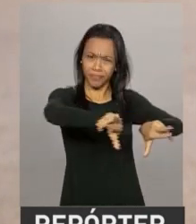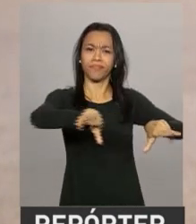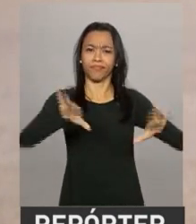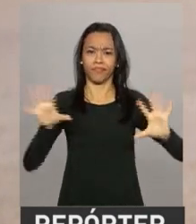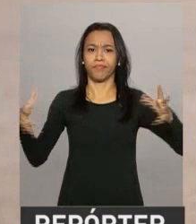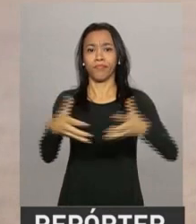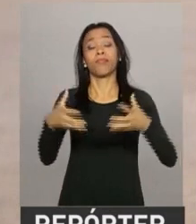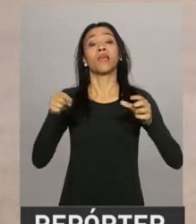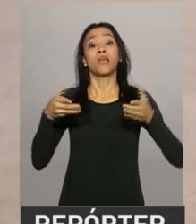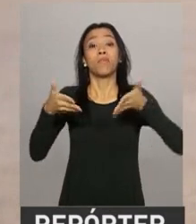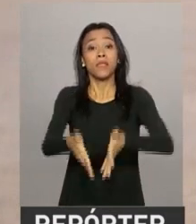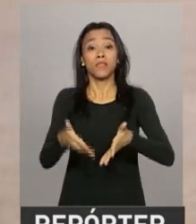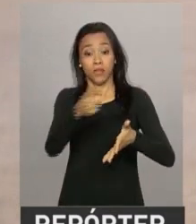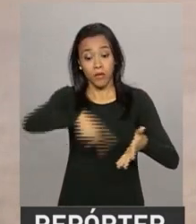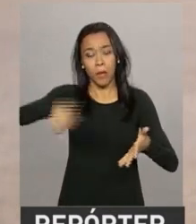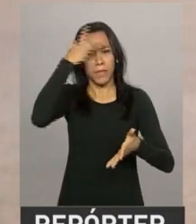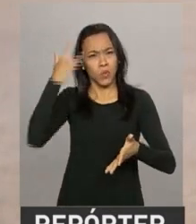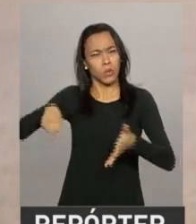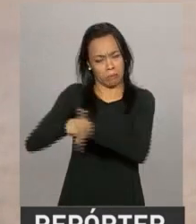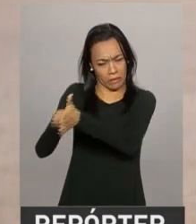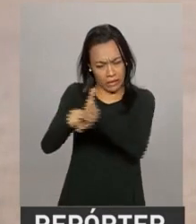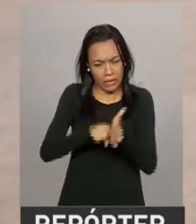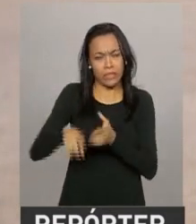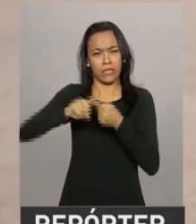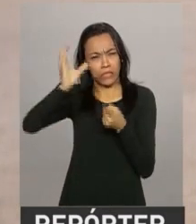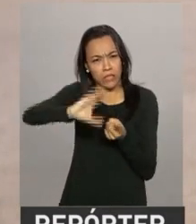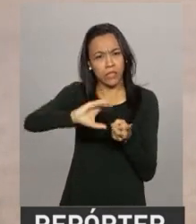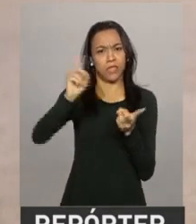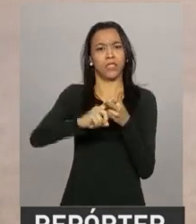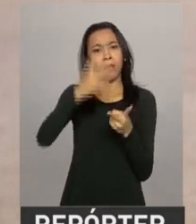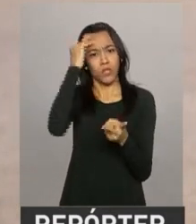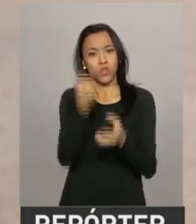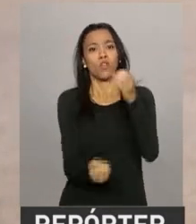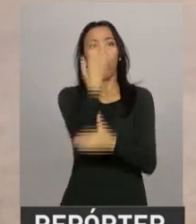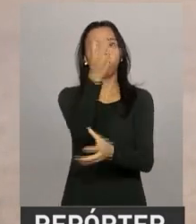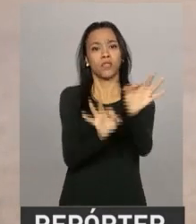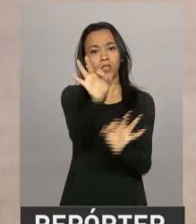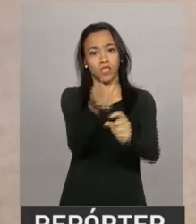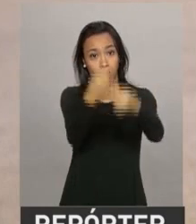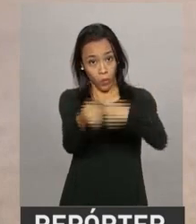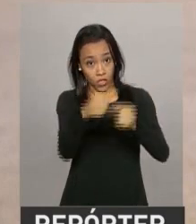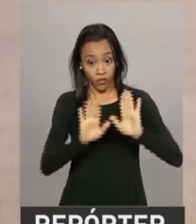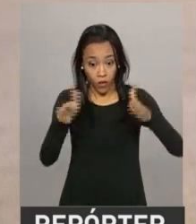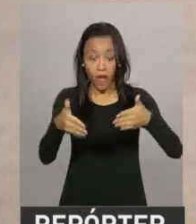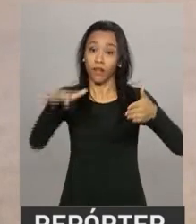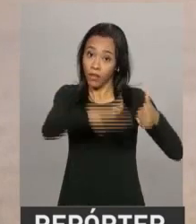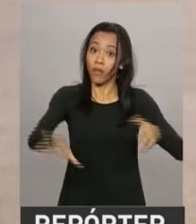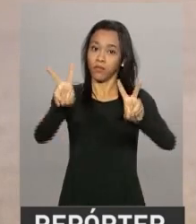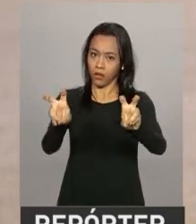dos produtores. E participam do evento pesquisadores, cientistas, formuladores de políticas públicas relacionadas ao